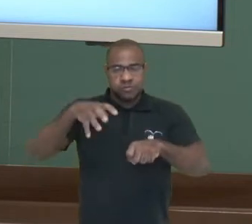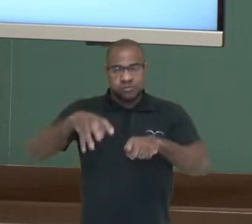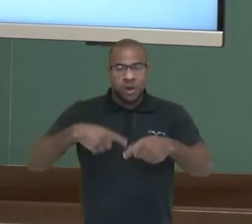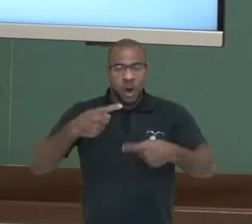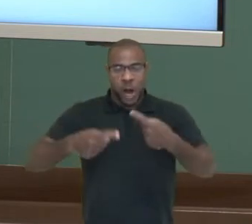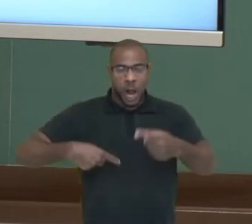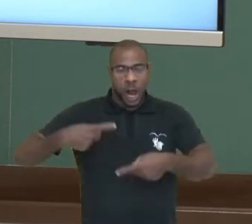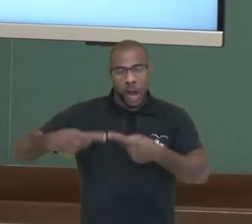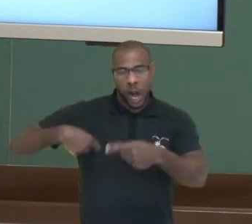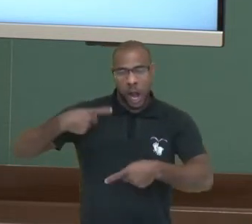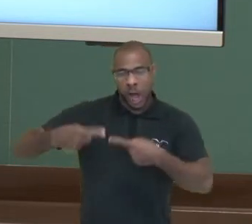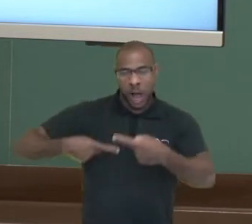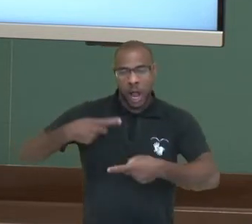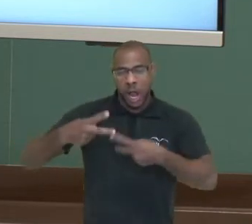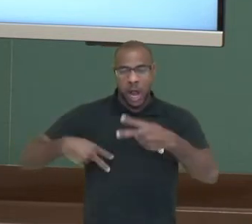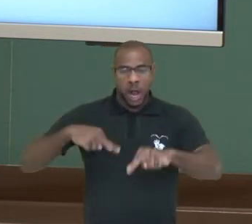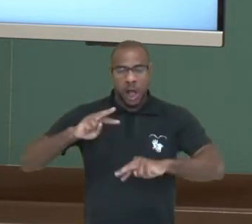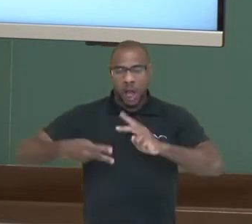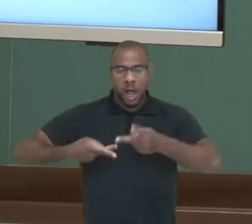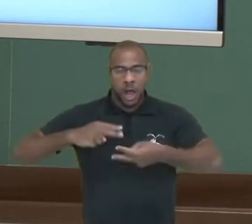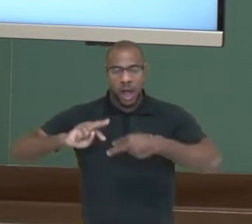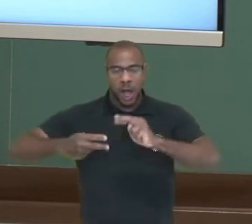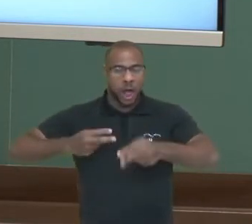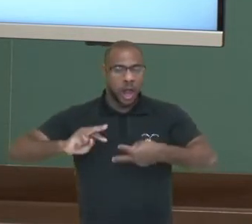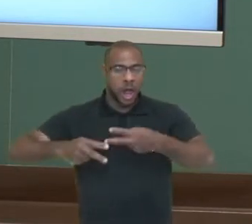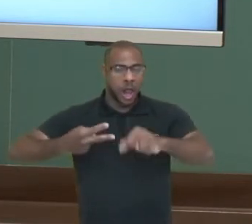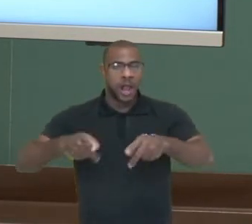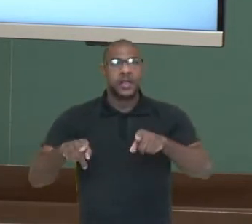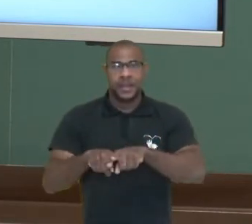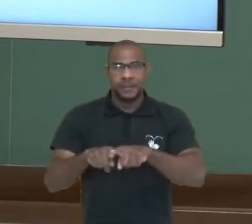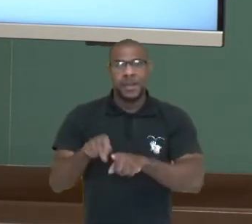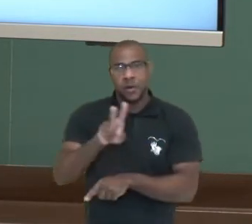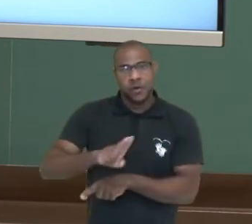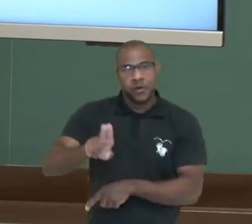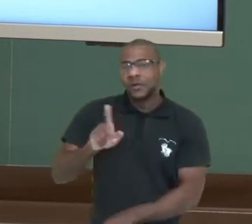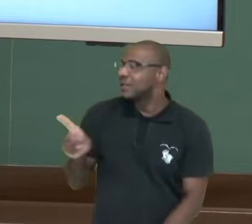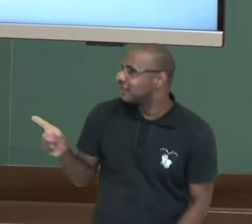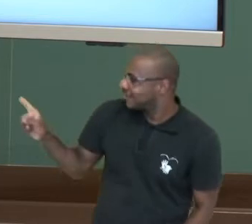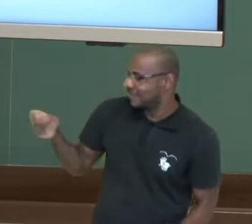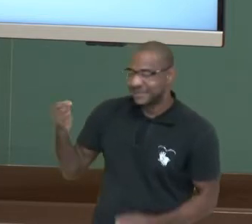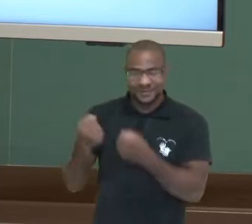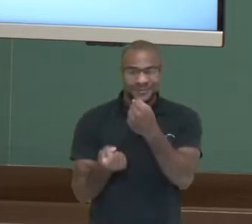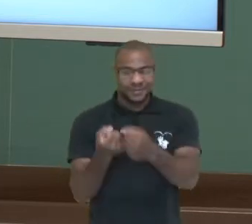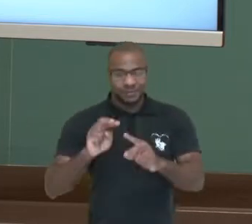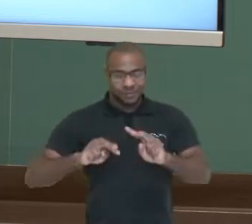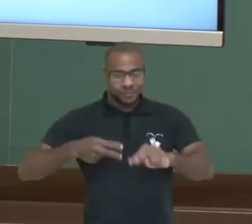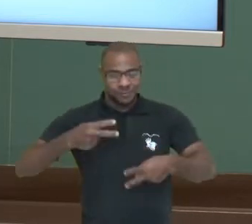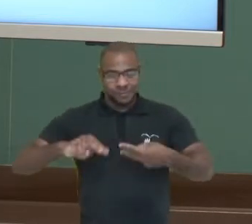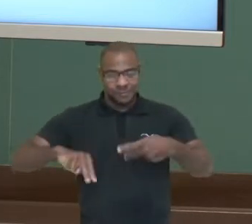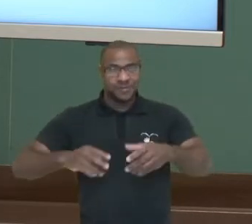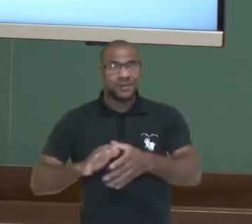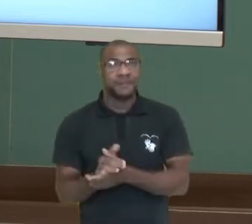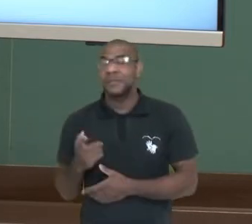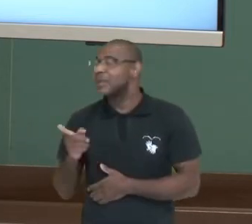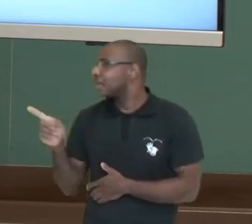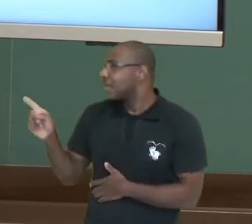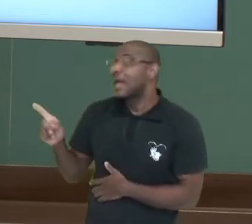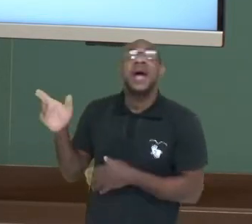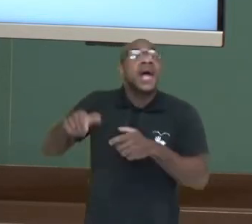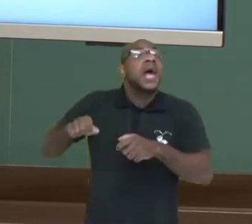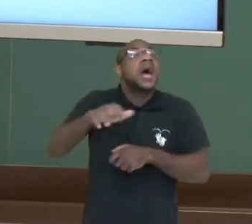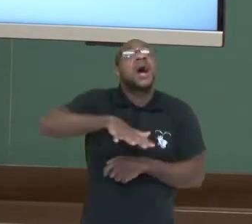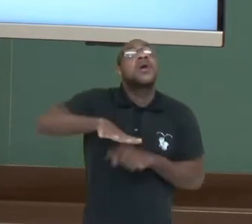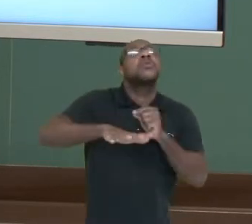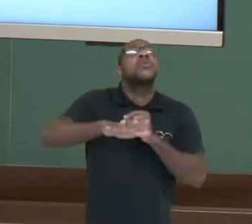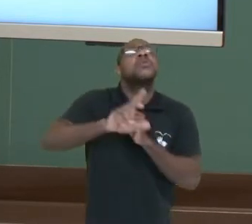tipo de agricultura com que a gente está vendo aí, a gente chama de áreas monocultoras. O que